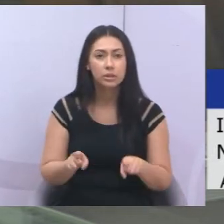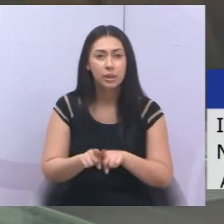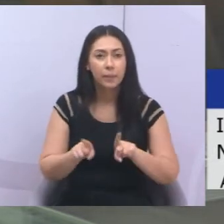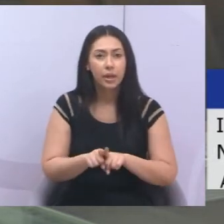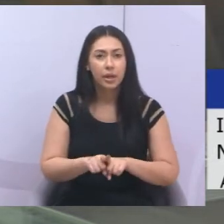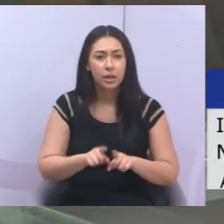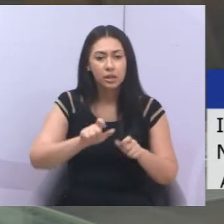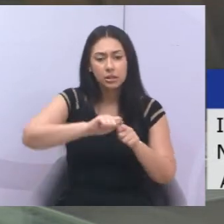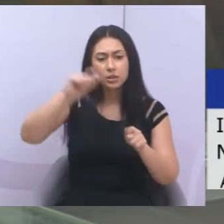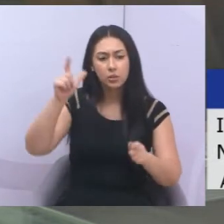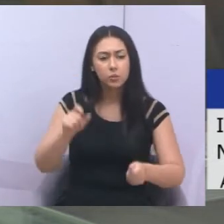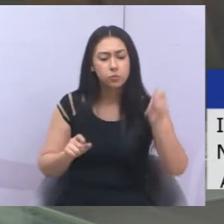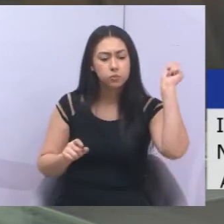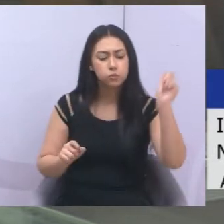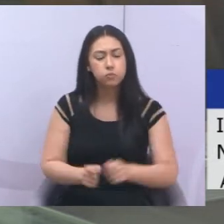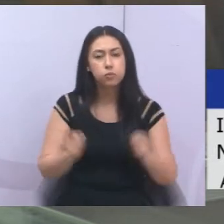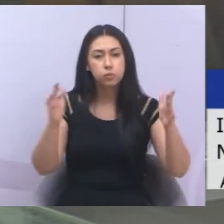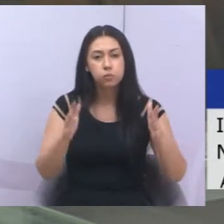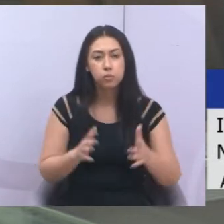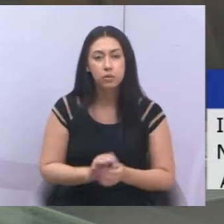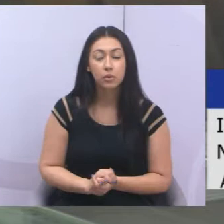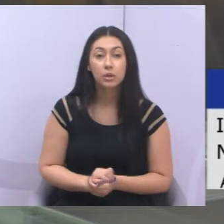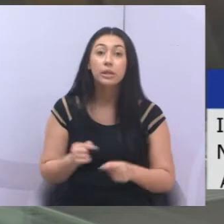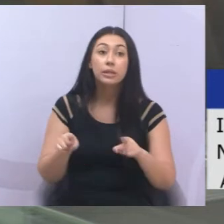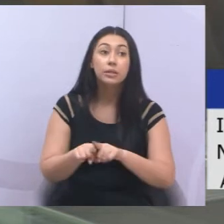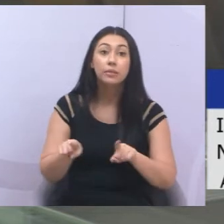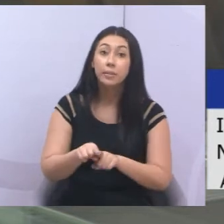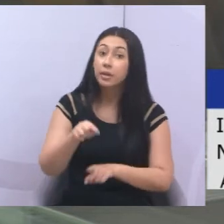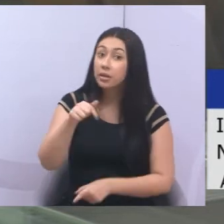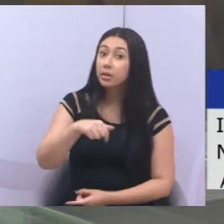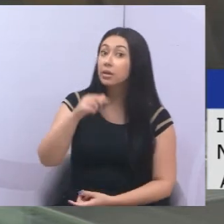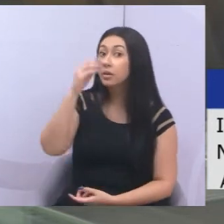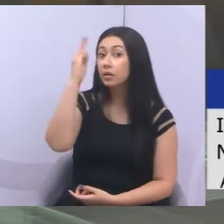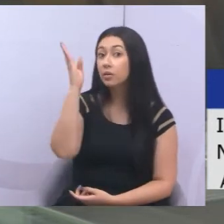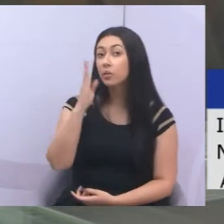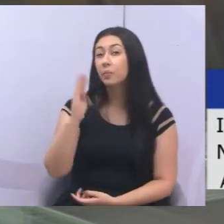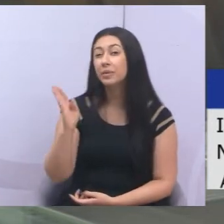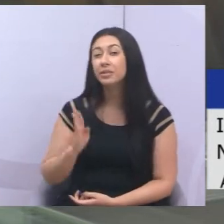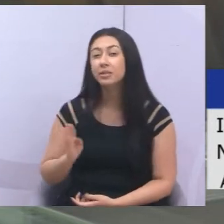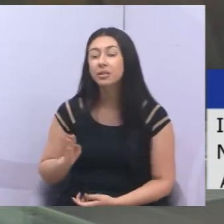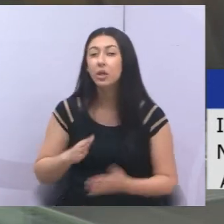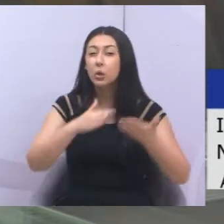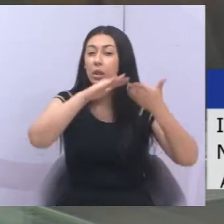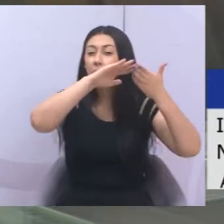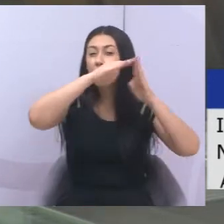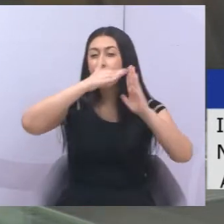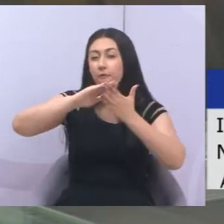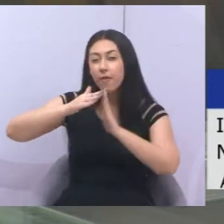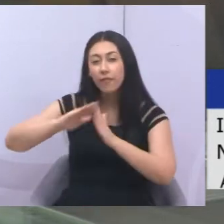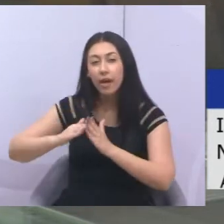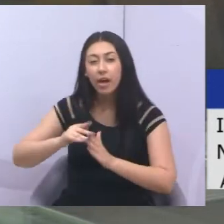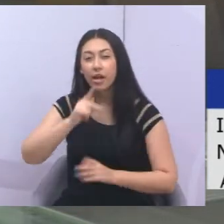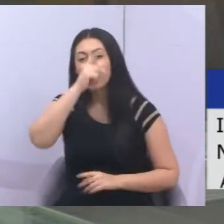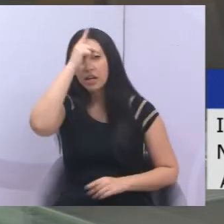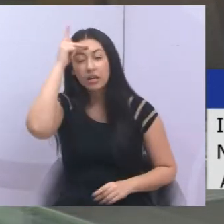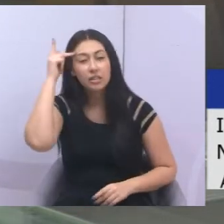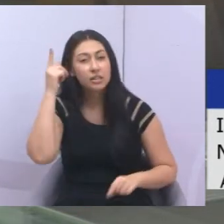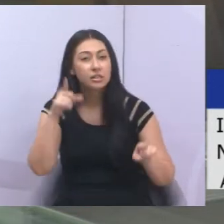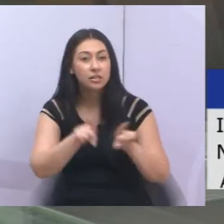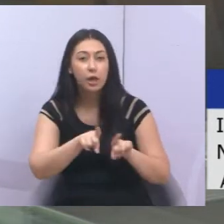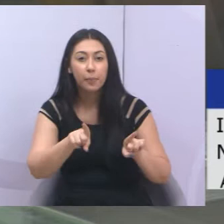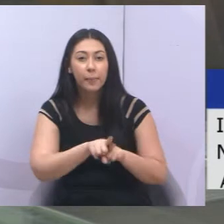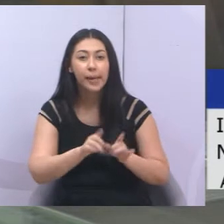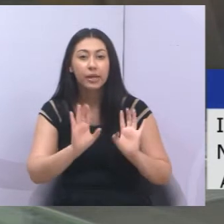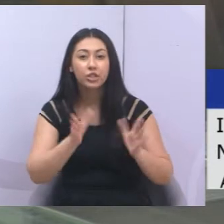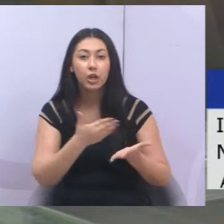bombas. E não muito longe da gente, aqui mesmo no Brasil, nas nossas periferias, crianças são alistadas para estar